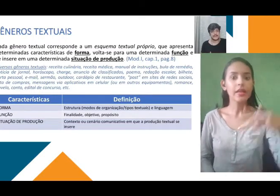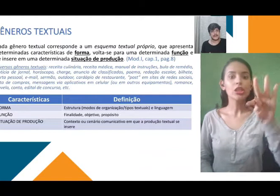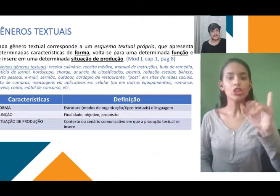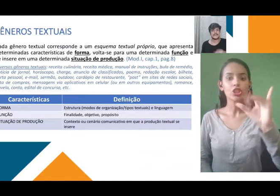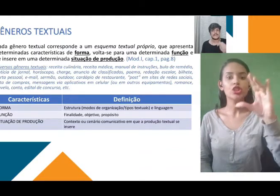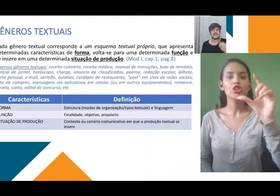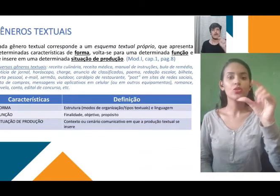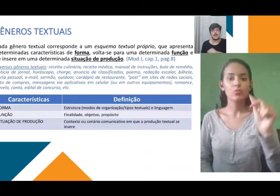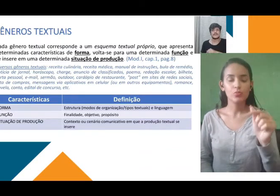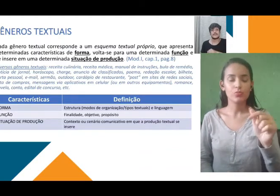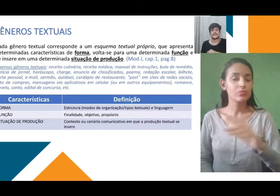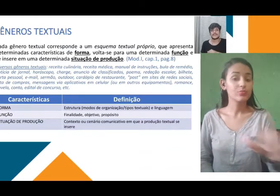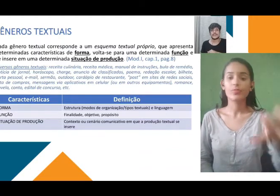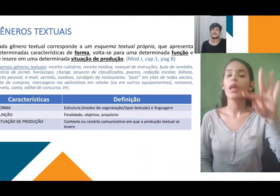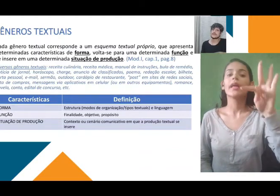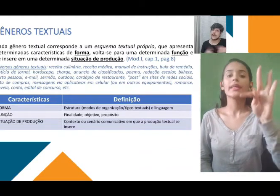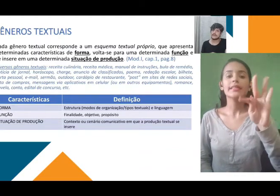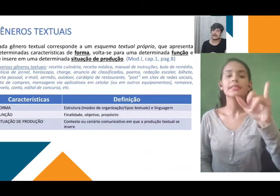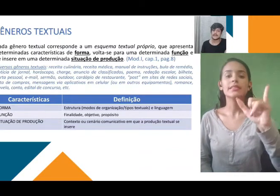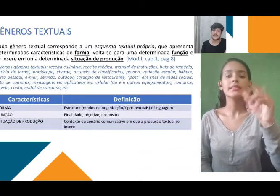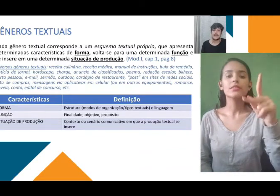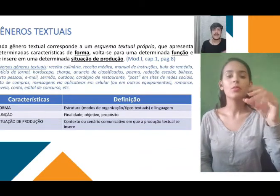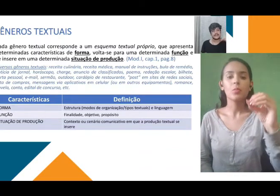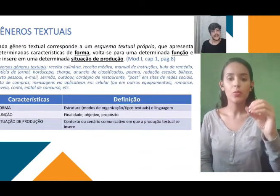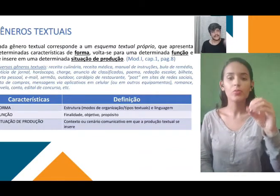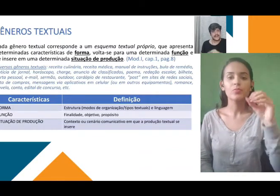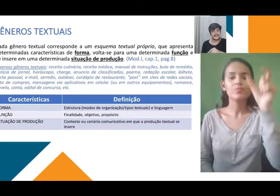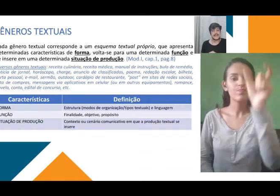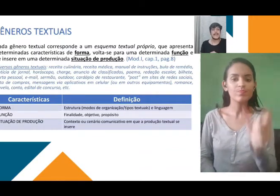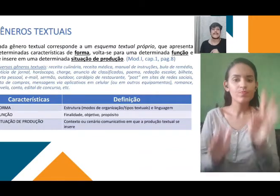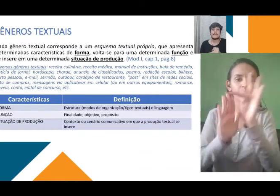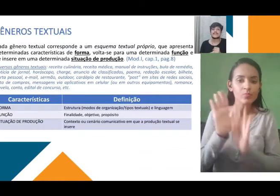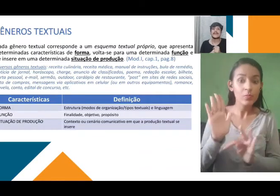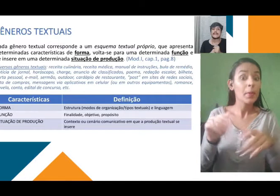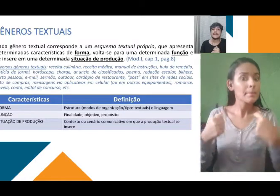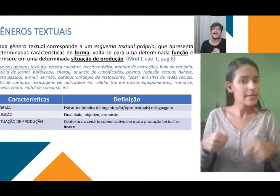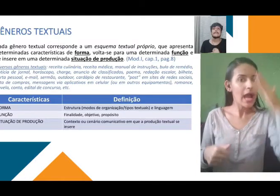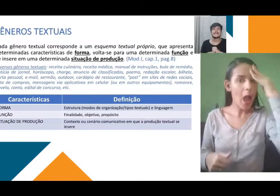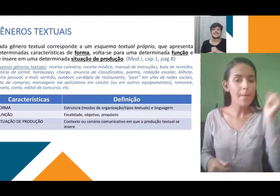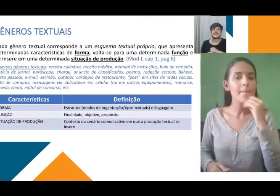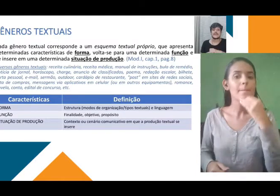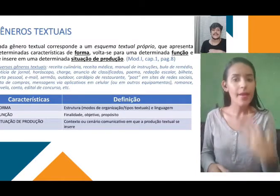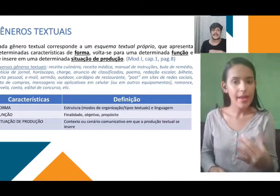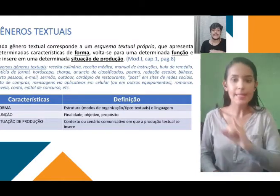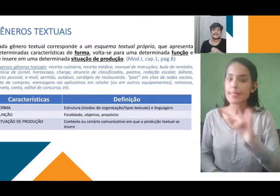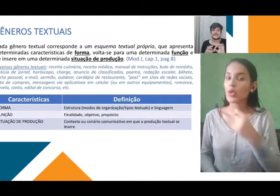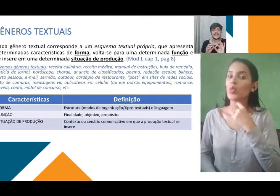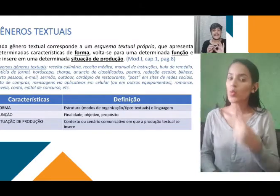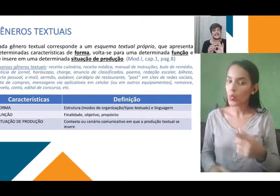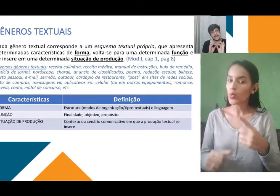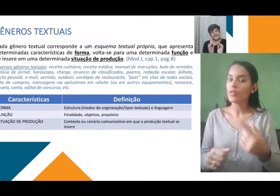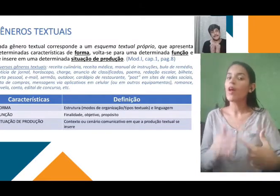tipos textuais. Se você está com alguma dúvida nos tipos, volta à aula 5. Isso tem que estar assim, na ponta da língua, para a gente conseguir fazer